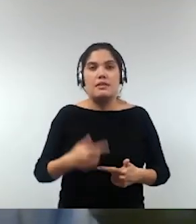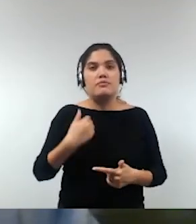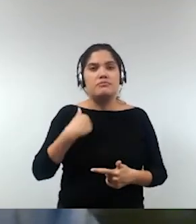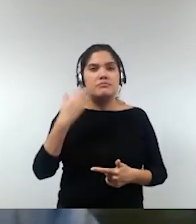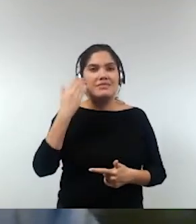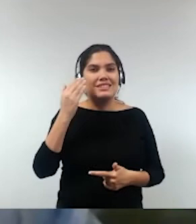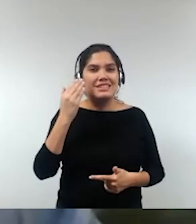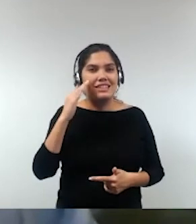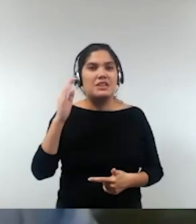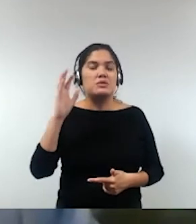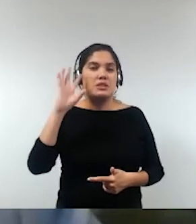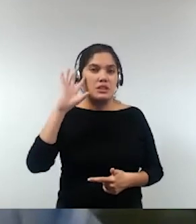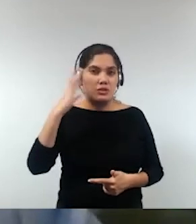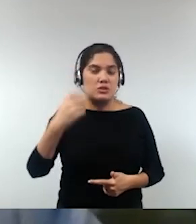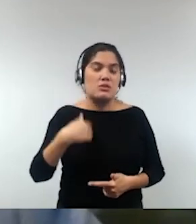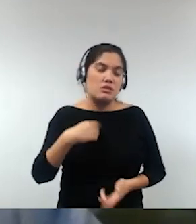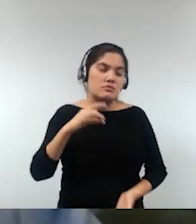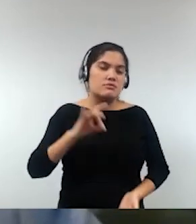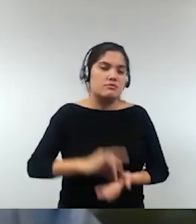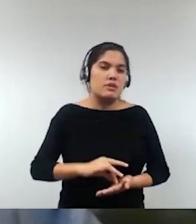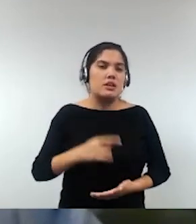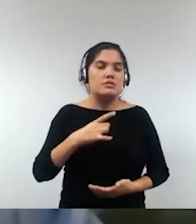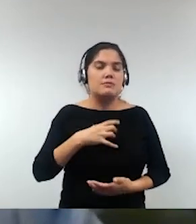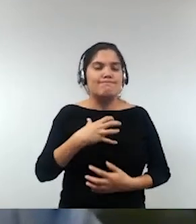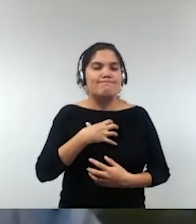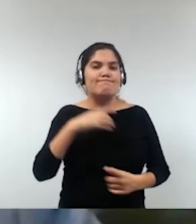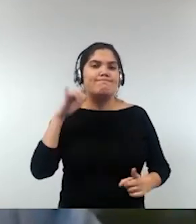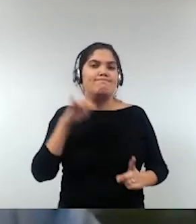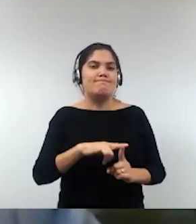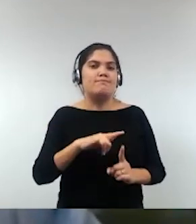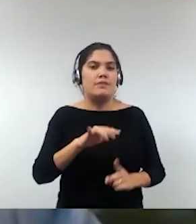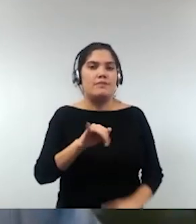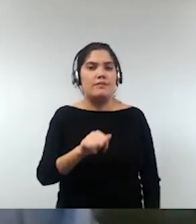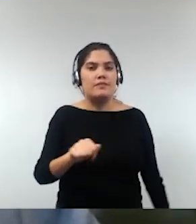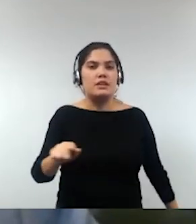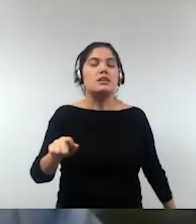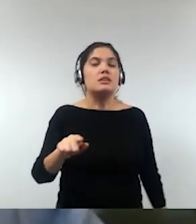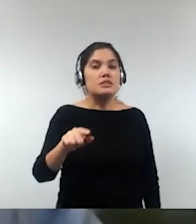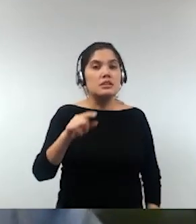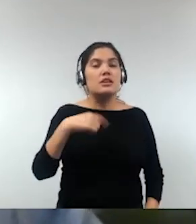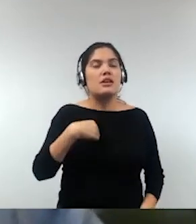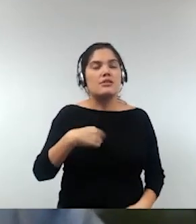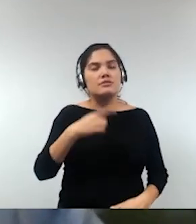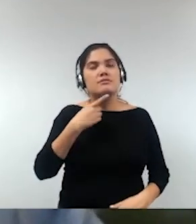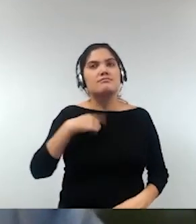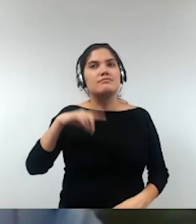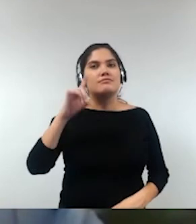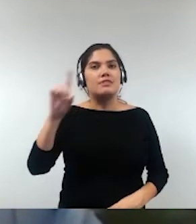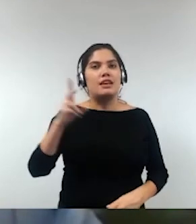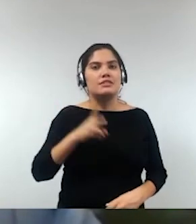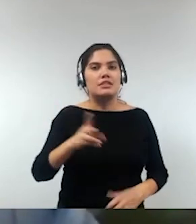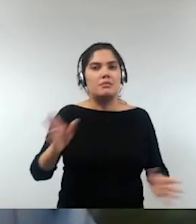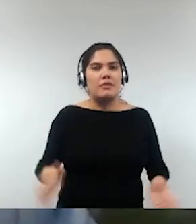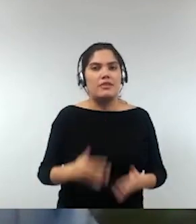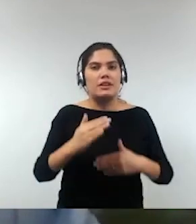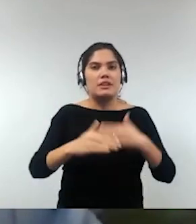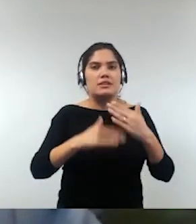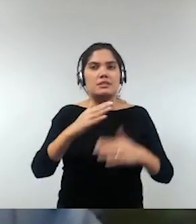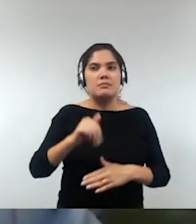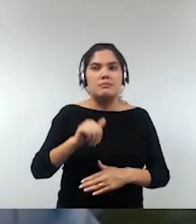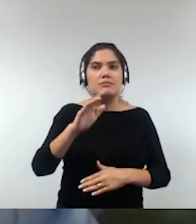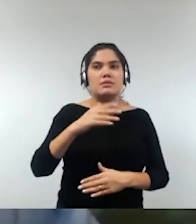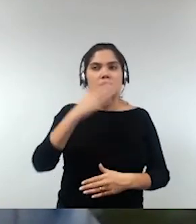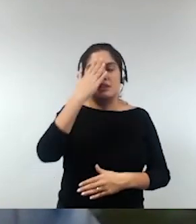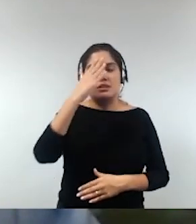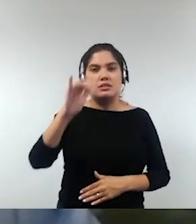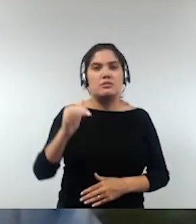que é a solução, e eu realmente passei a ser fã mesmo da conciliação, e se Deus quiser, cada dia ela vai crescer mais. Agradeço a